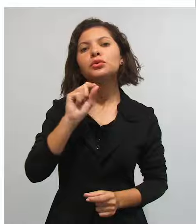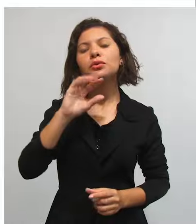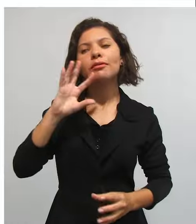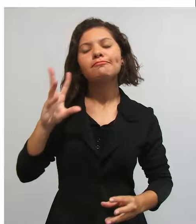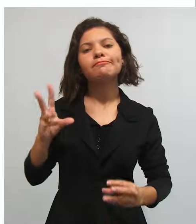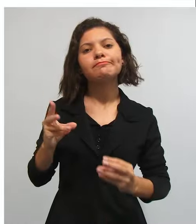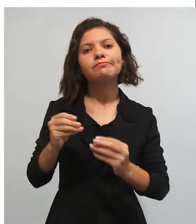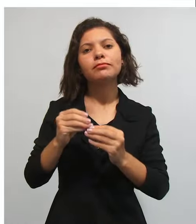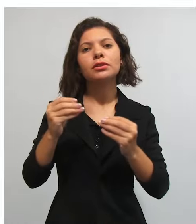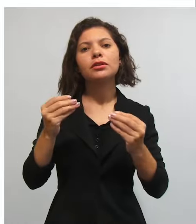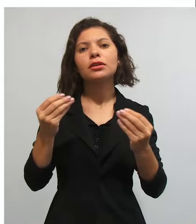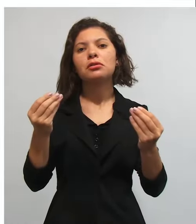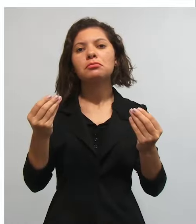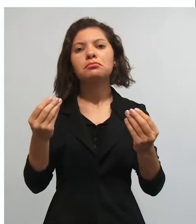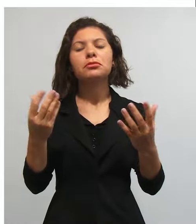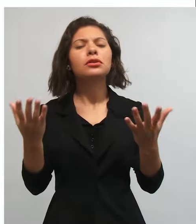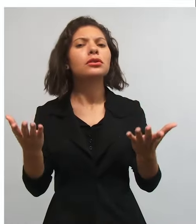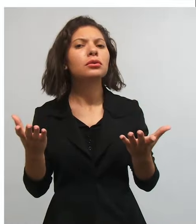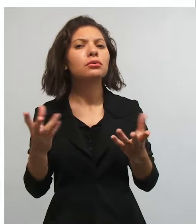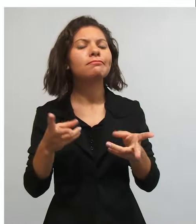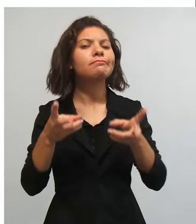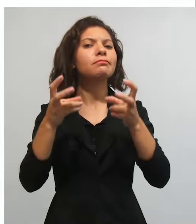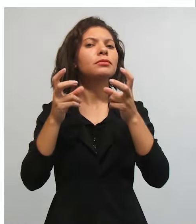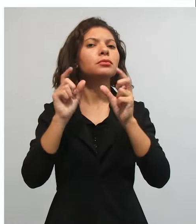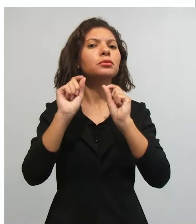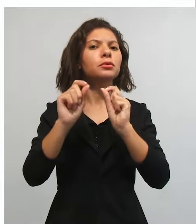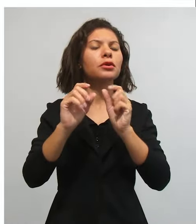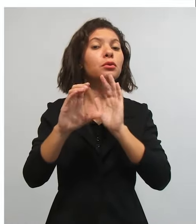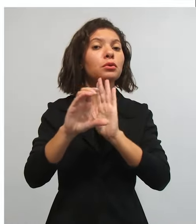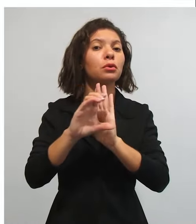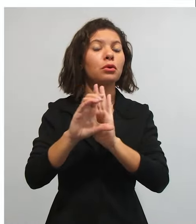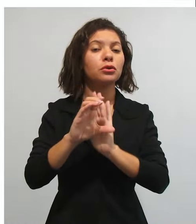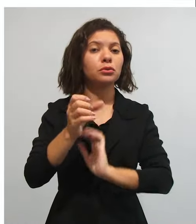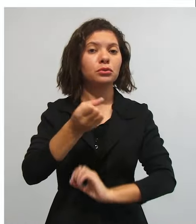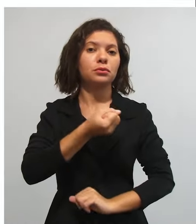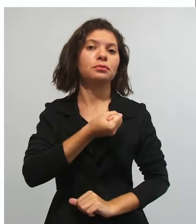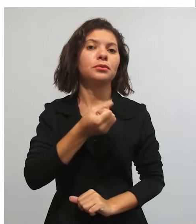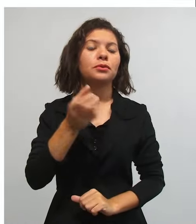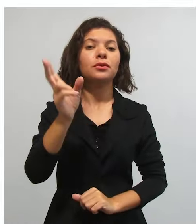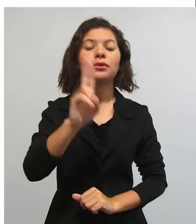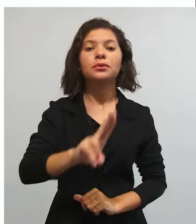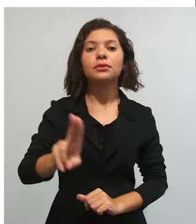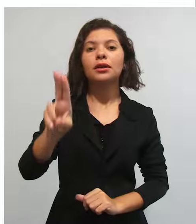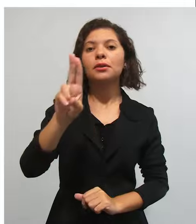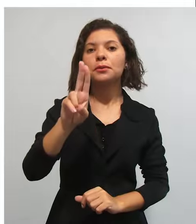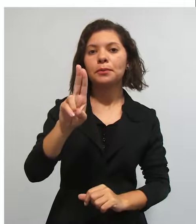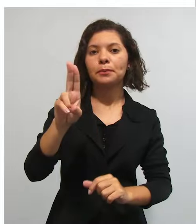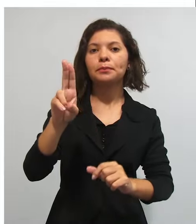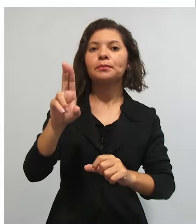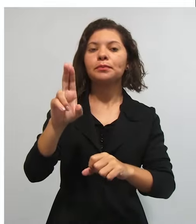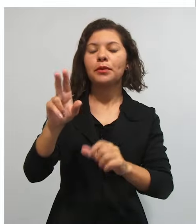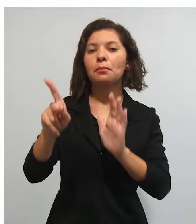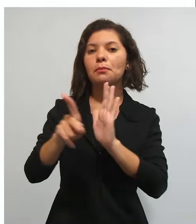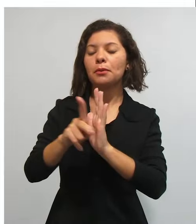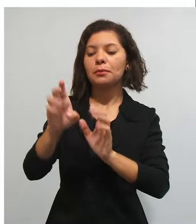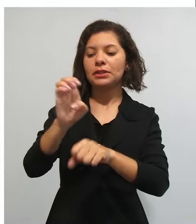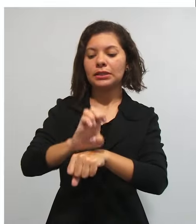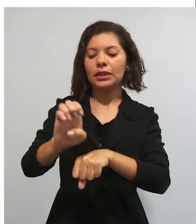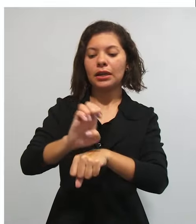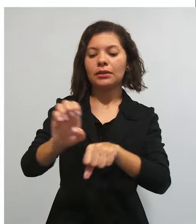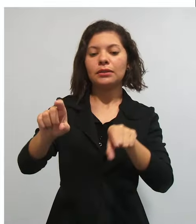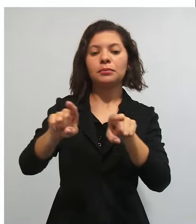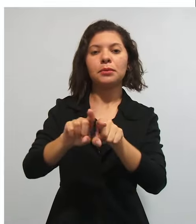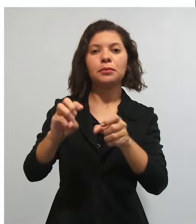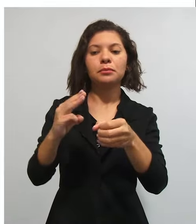O que identifica? Então, esse código é utilizado pelos estados e municípios